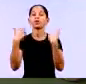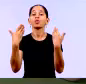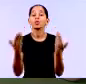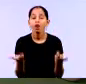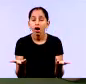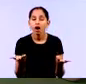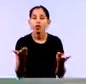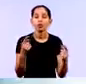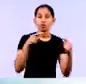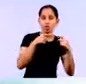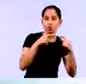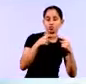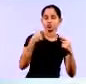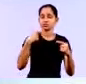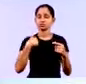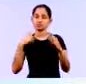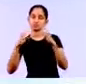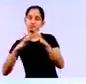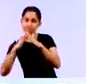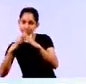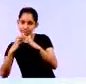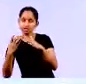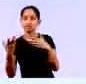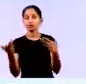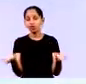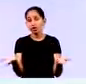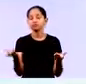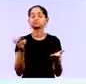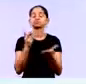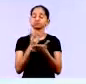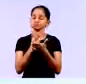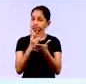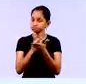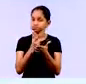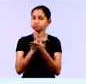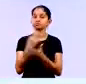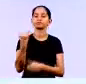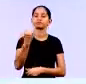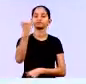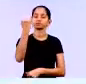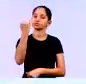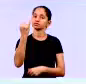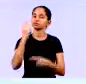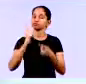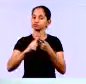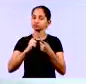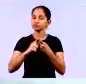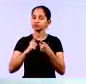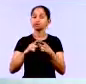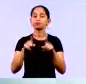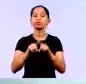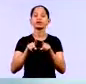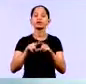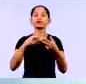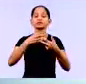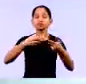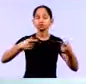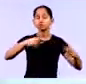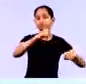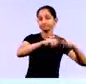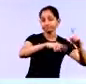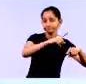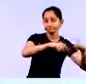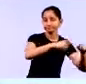compra. Então, com essa peça, essa peça de matérias-primas, essa